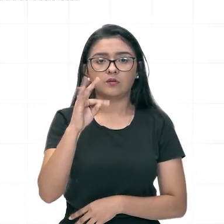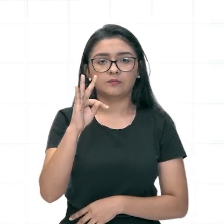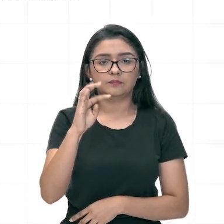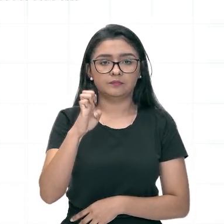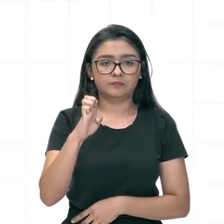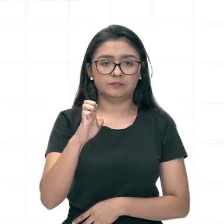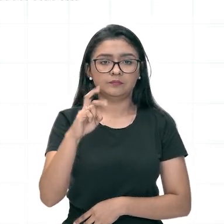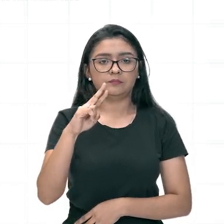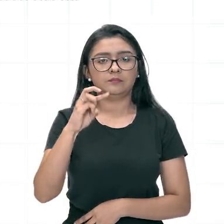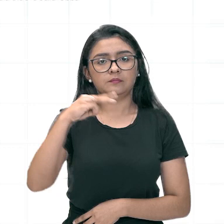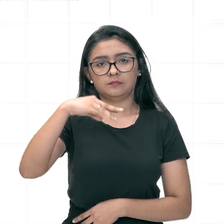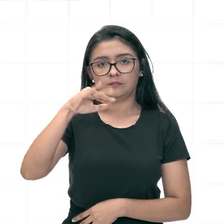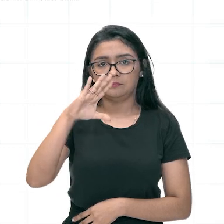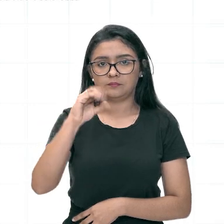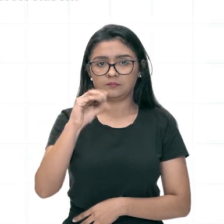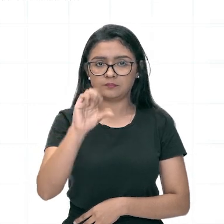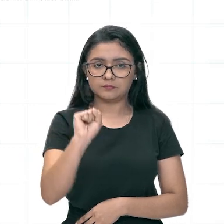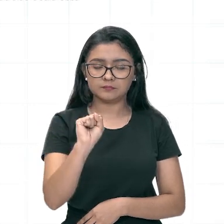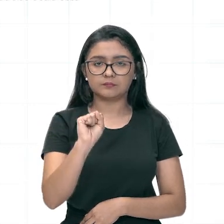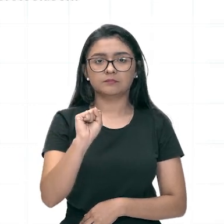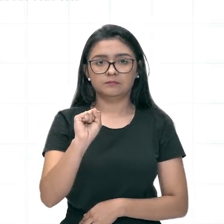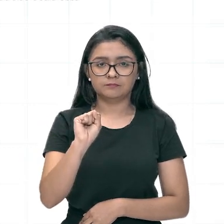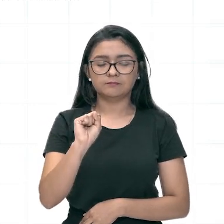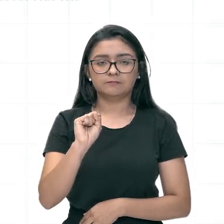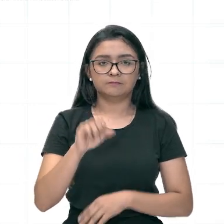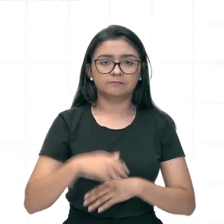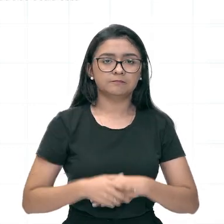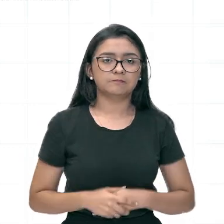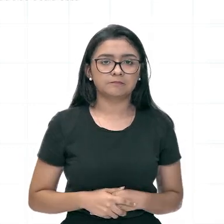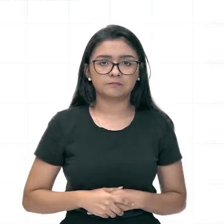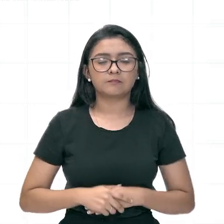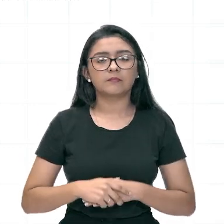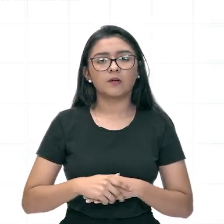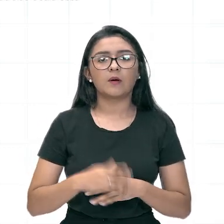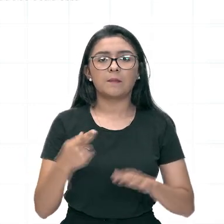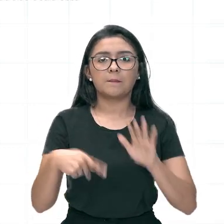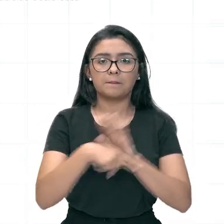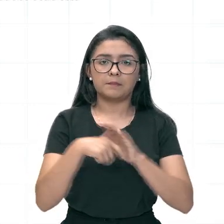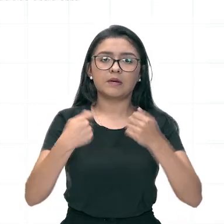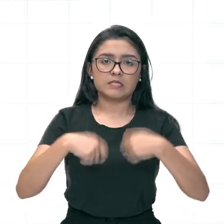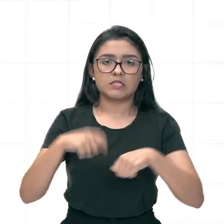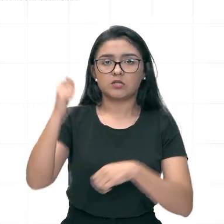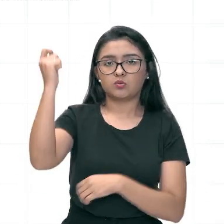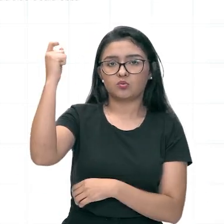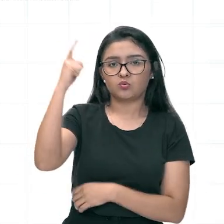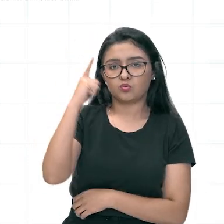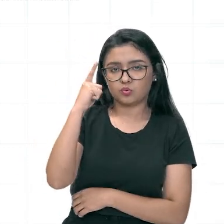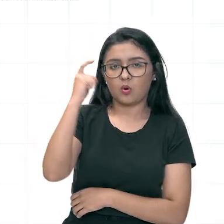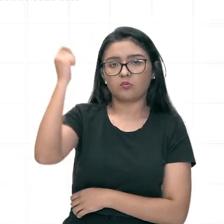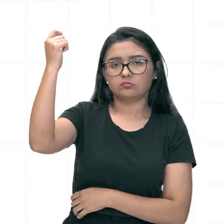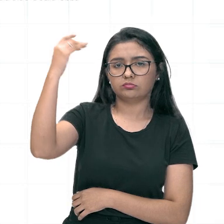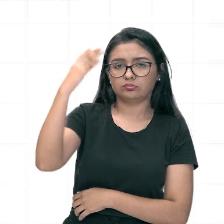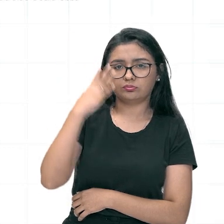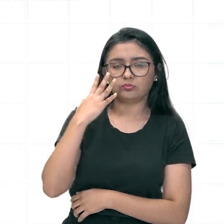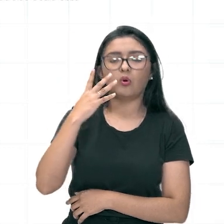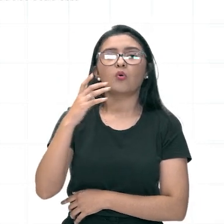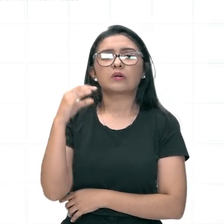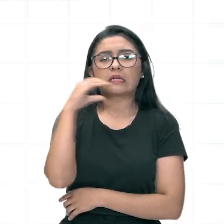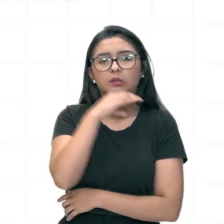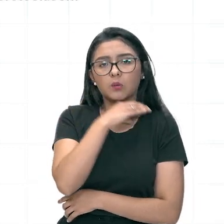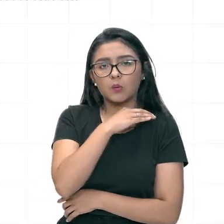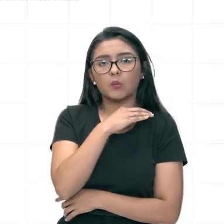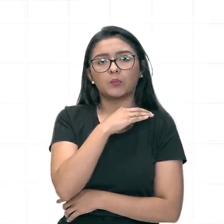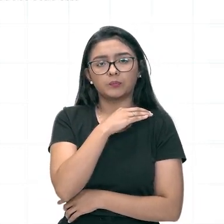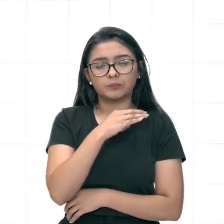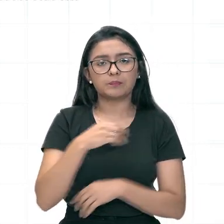dessa temperatura corporal, ela vem de fora, né? Ela vem ali dos raios solares, então eles precisam ficar expostos ali ao calor,